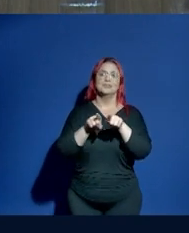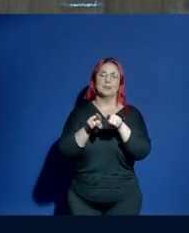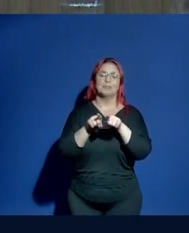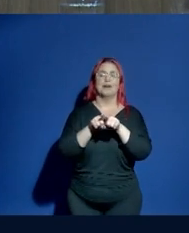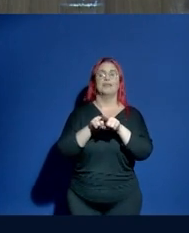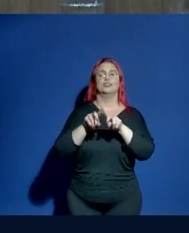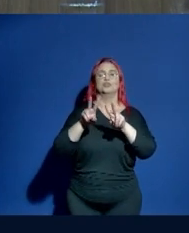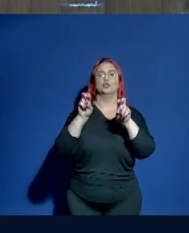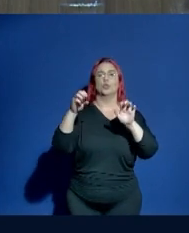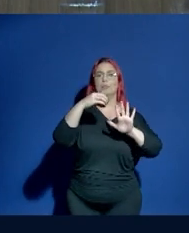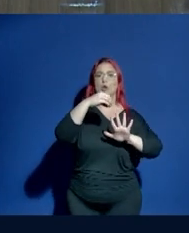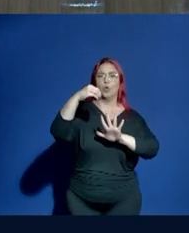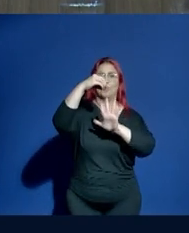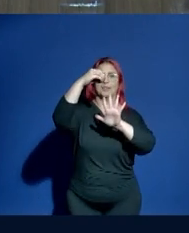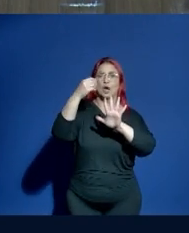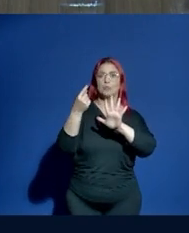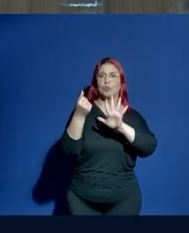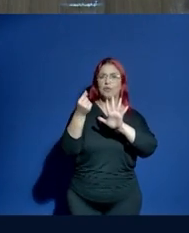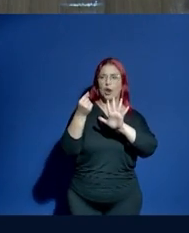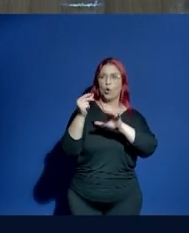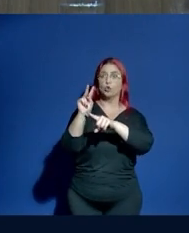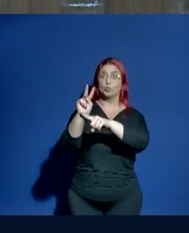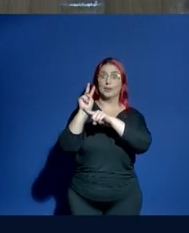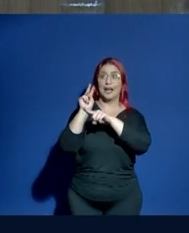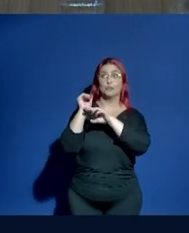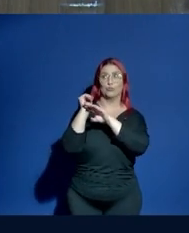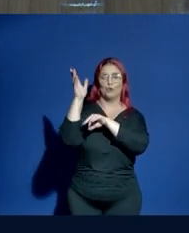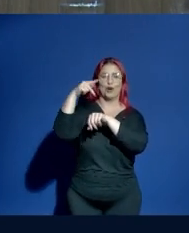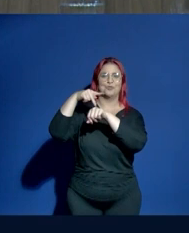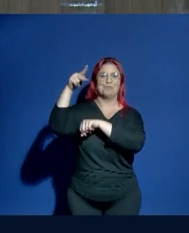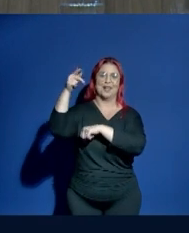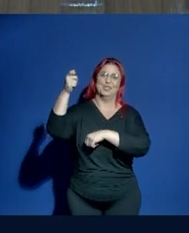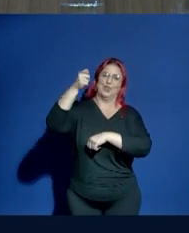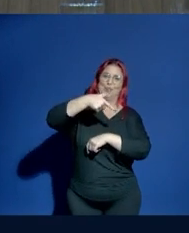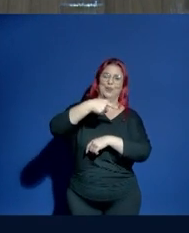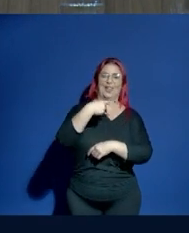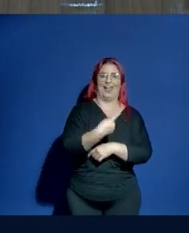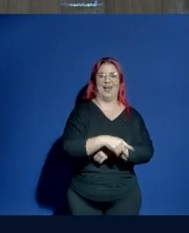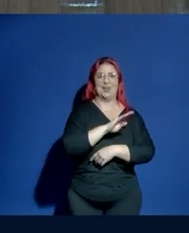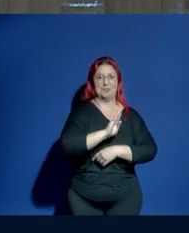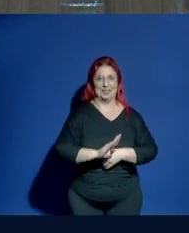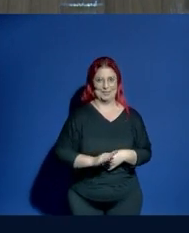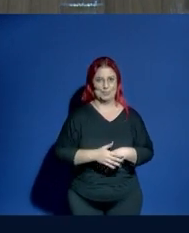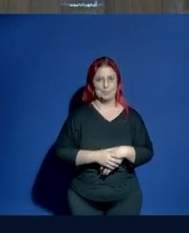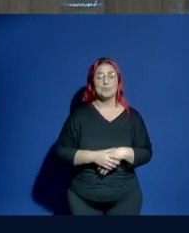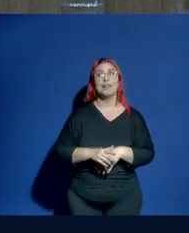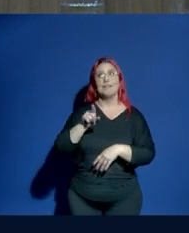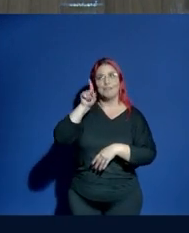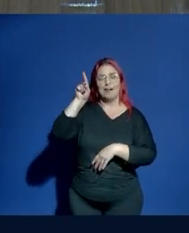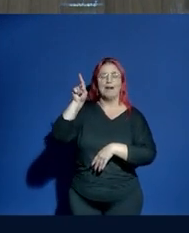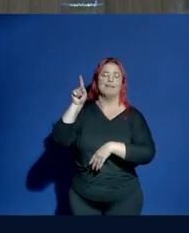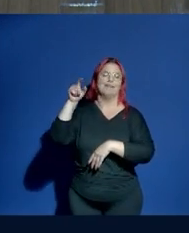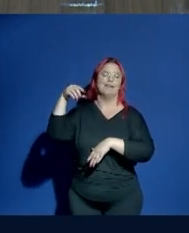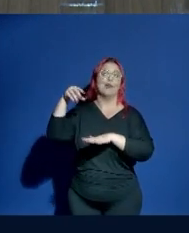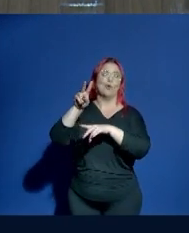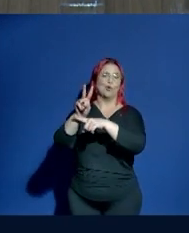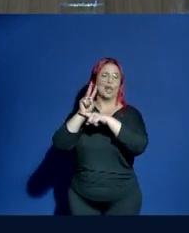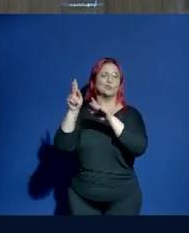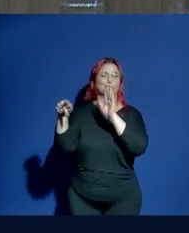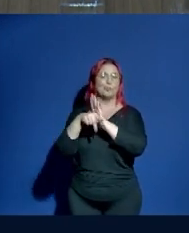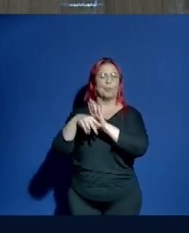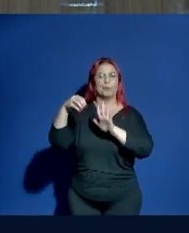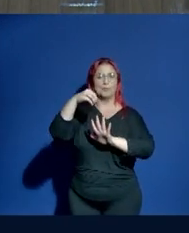metano acho que ele é bem o valor do crédito de metano é bem mais alto do que o crédito de carbono eu acho que esse esse é o caminho